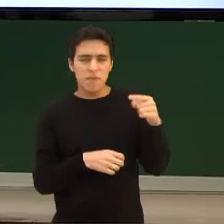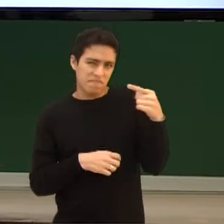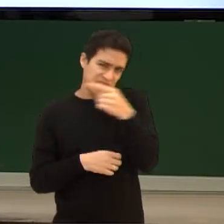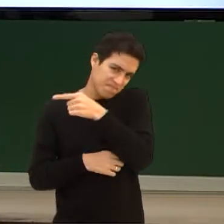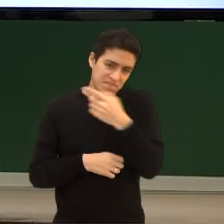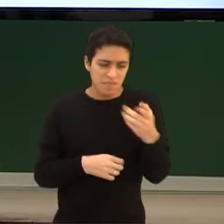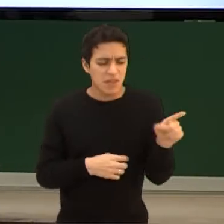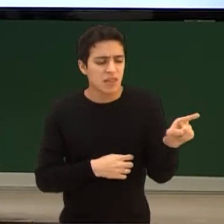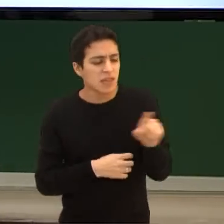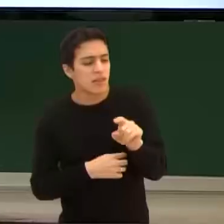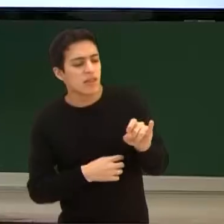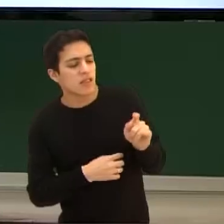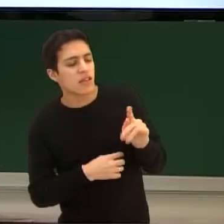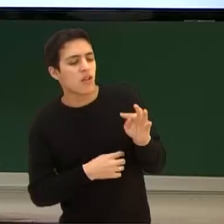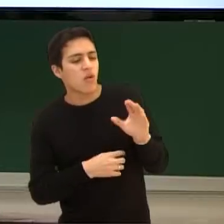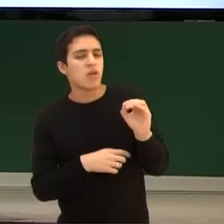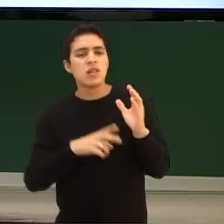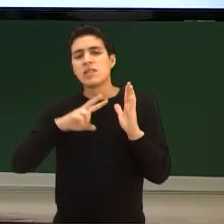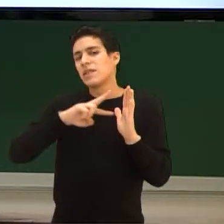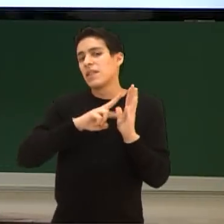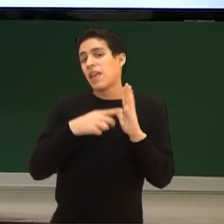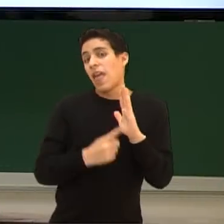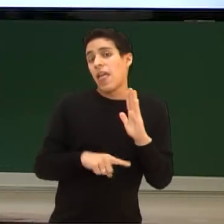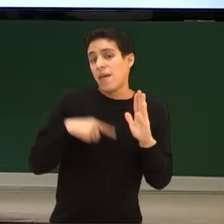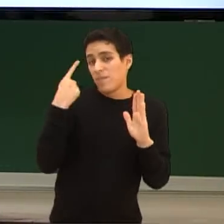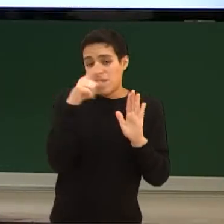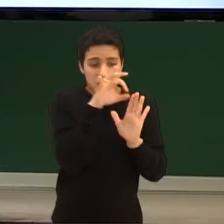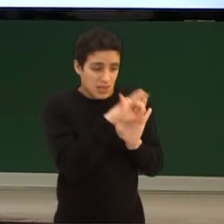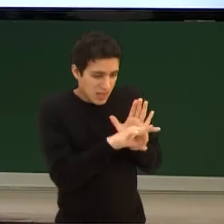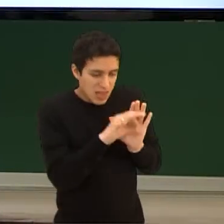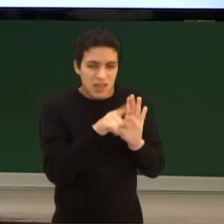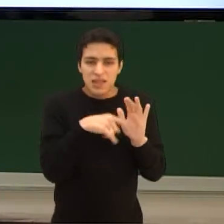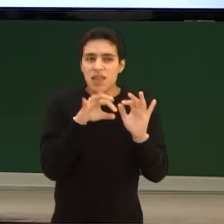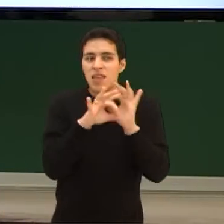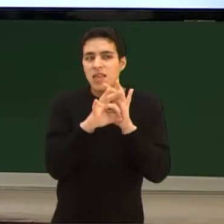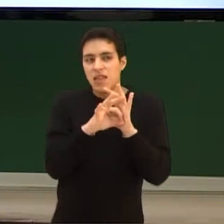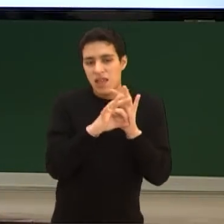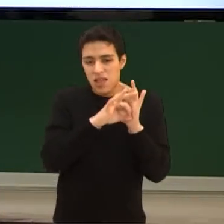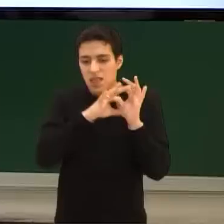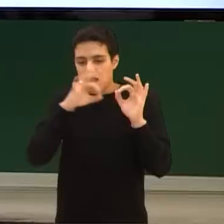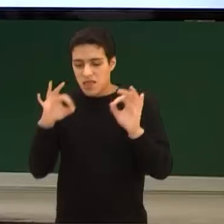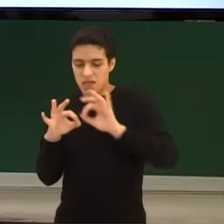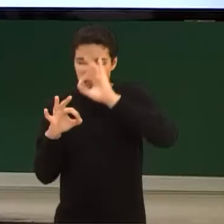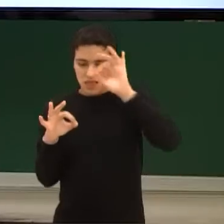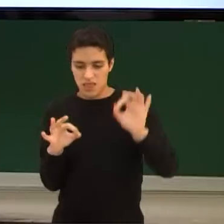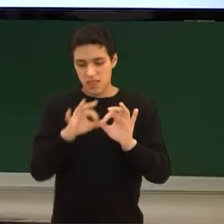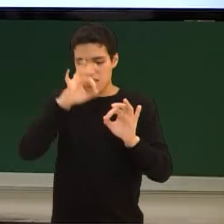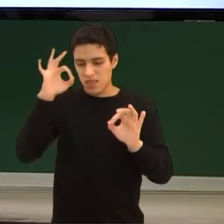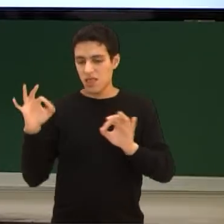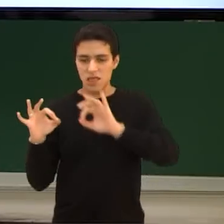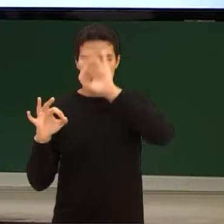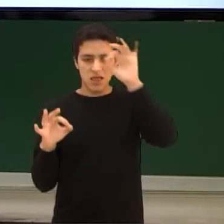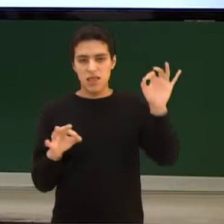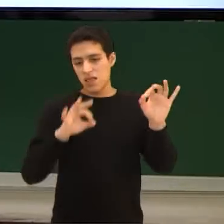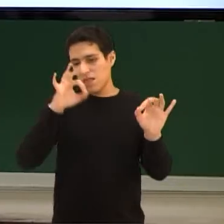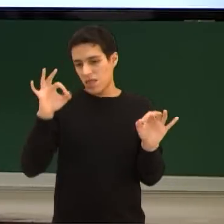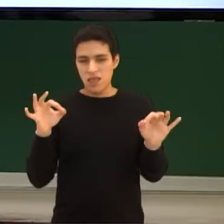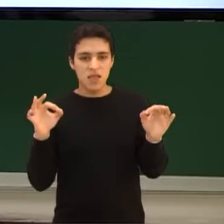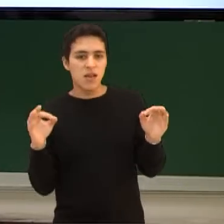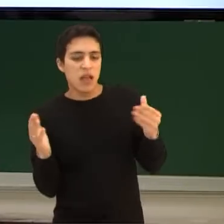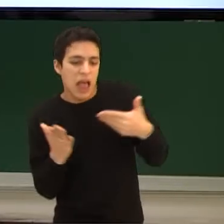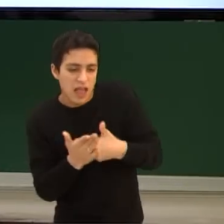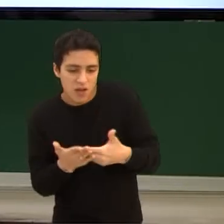Esse zigoto é a primeira célula que depois vai se dividir, se começar a se diferenciar, formando